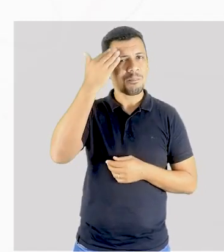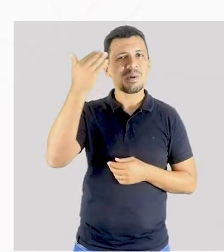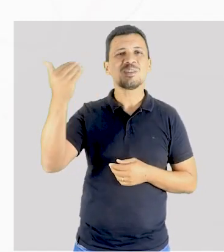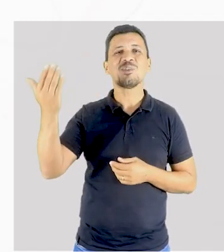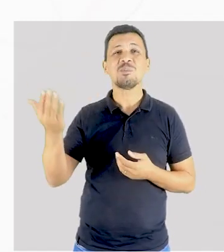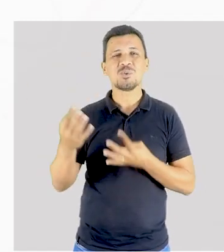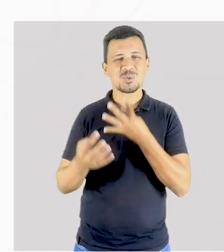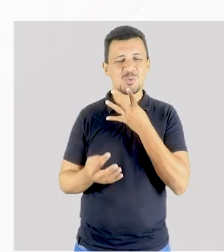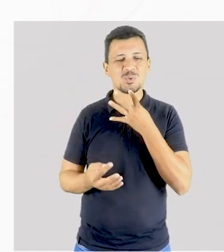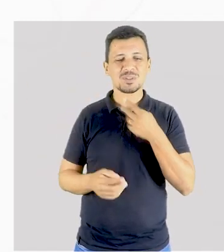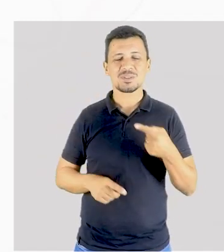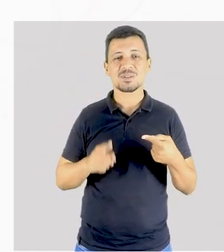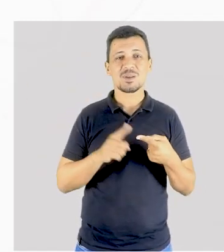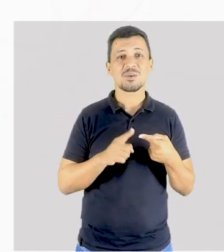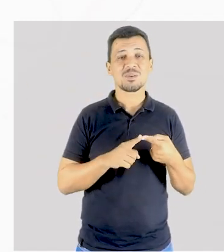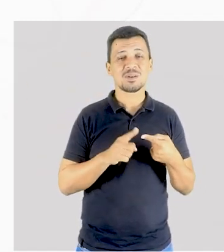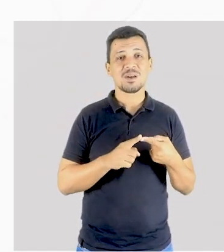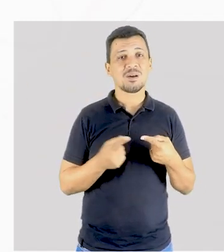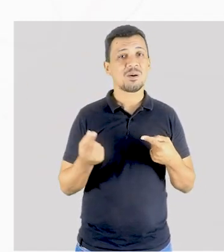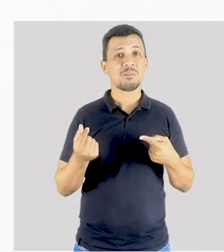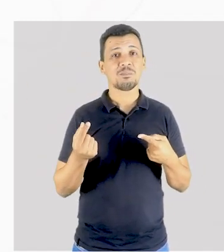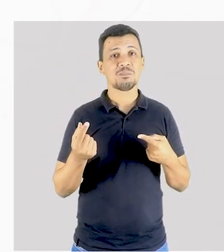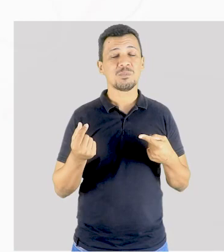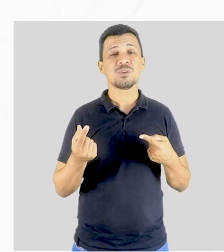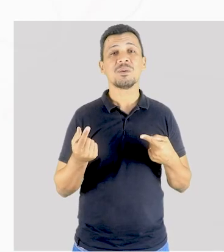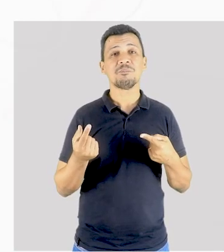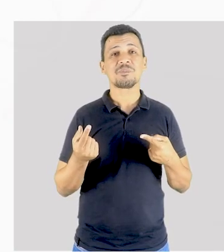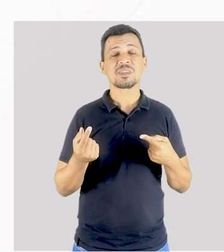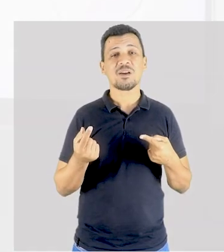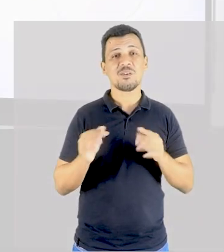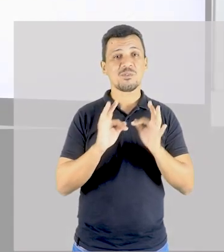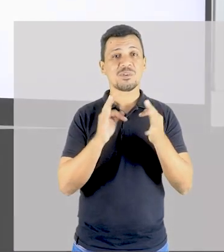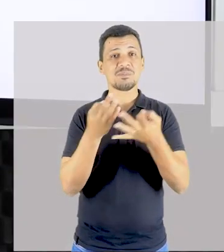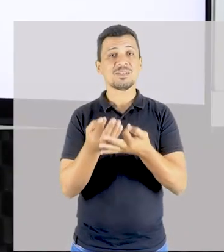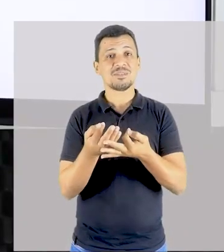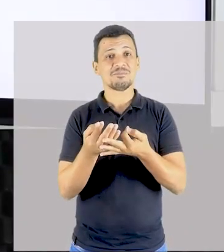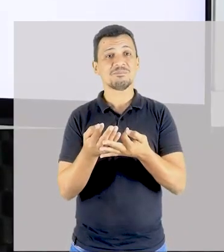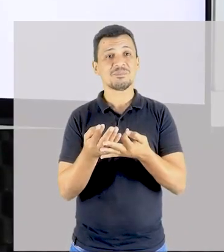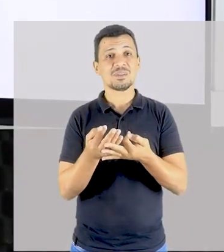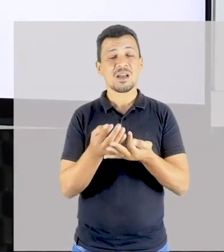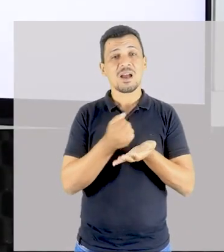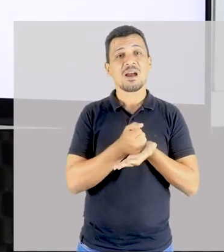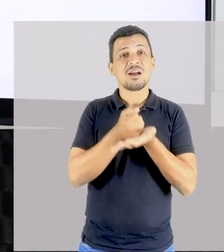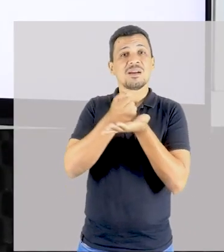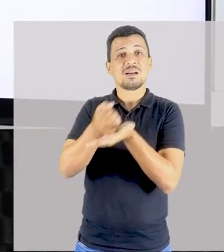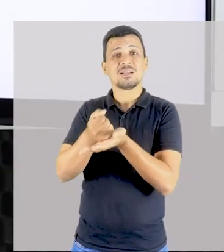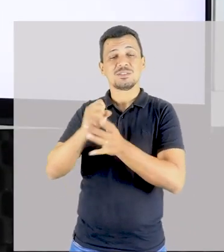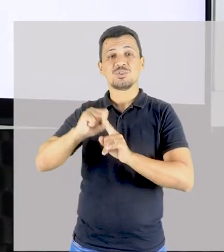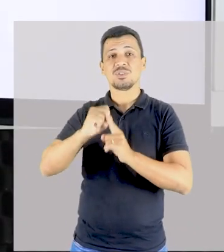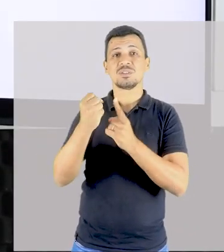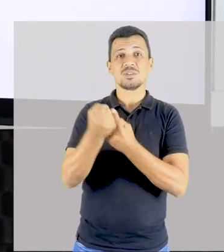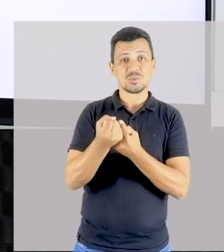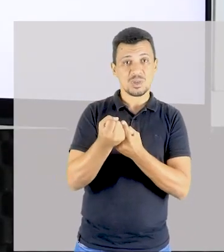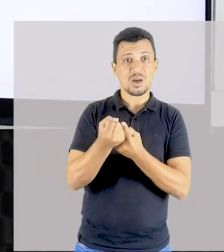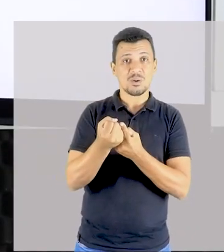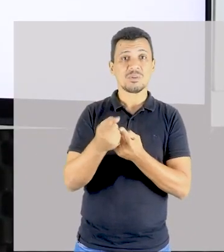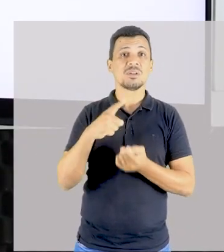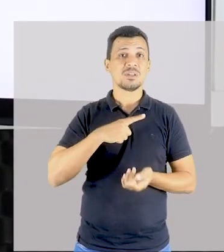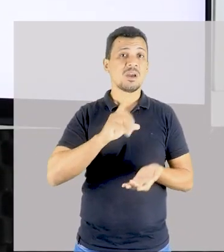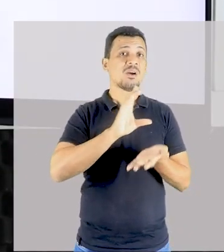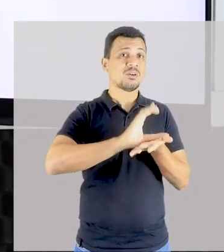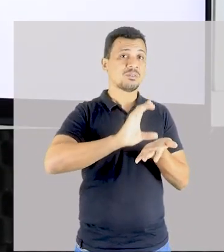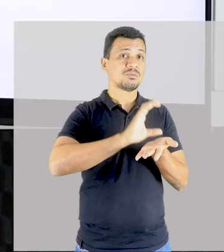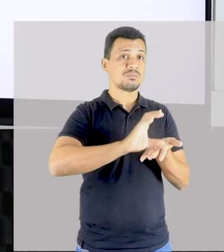dele Sem dúvida nenhuma é Bolsa Família Bolsa Família é um programa de assistência social que faz parte ali do orçamento do ministério de